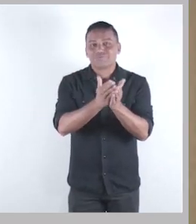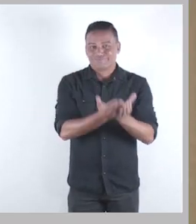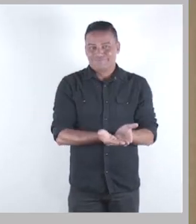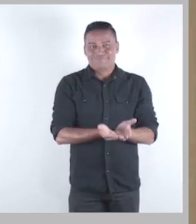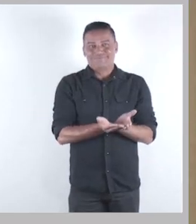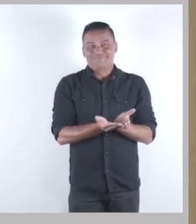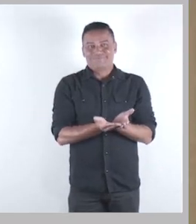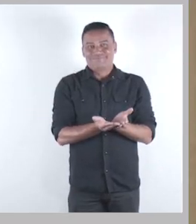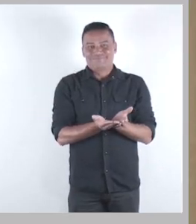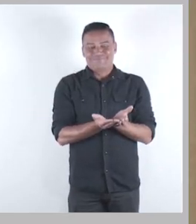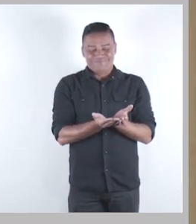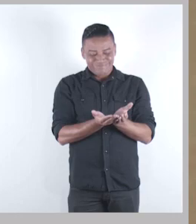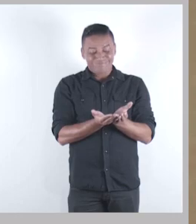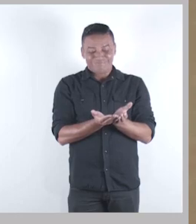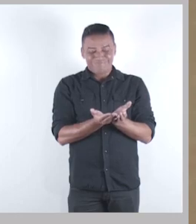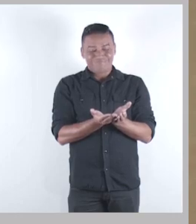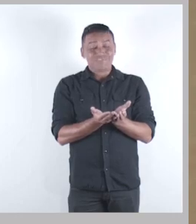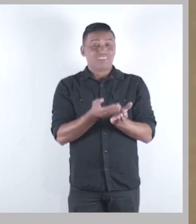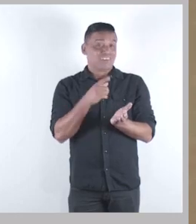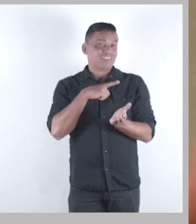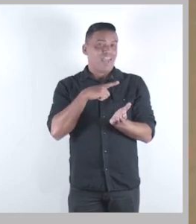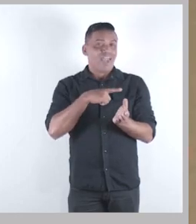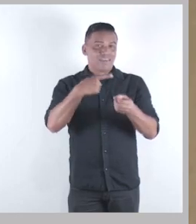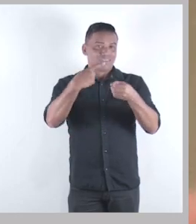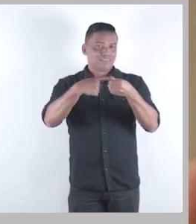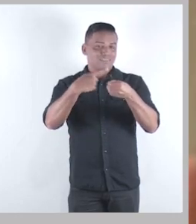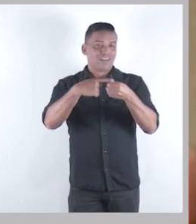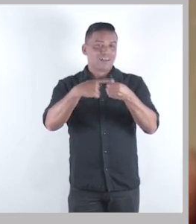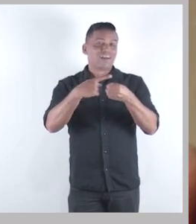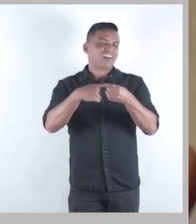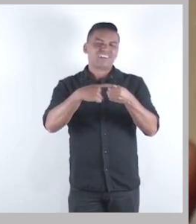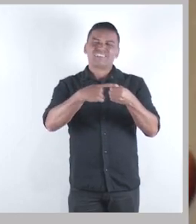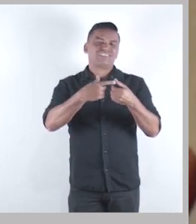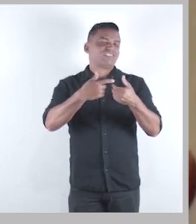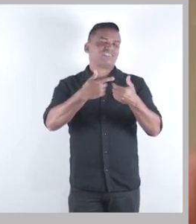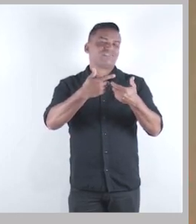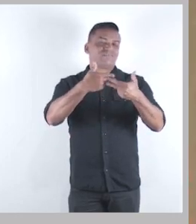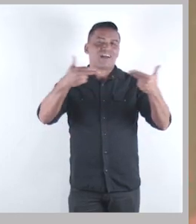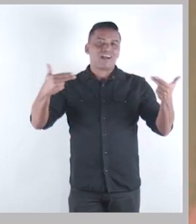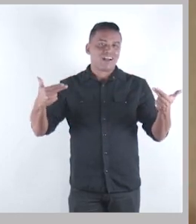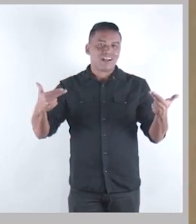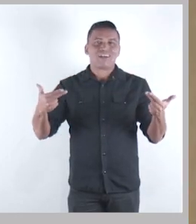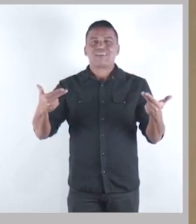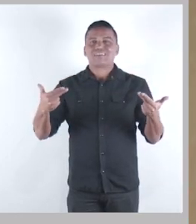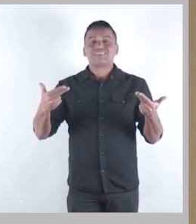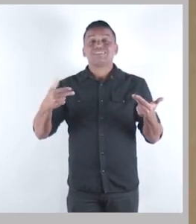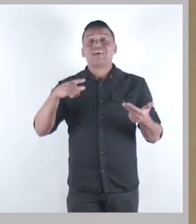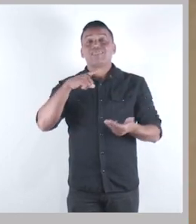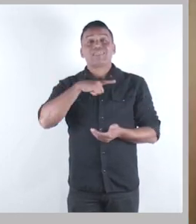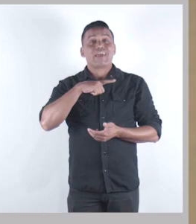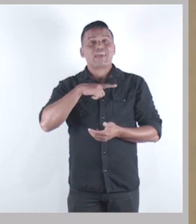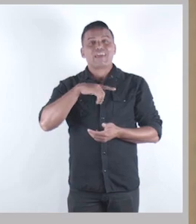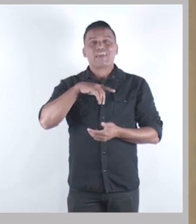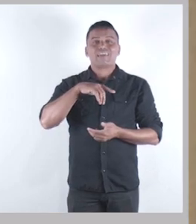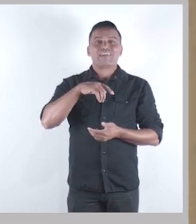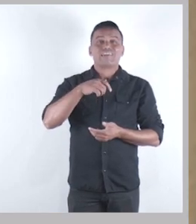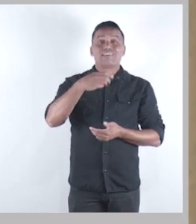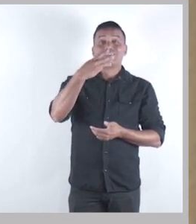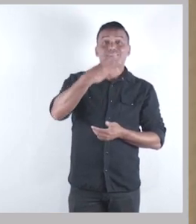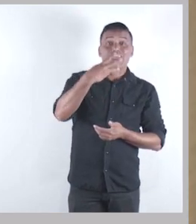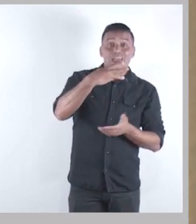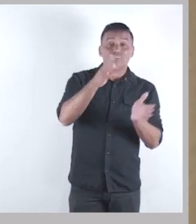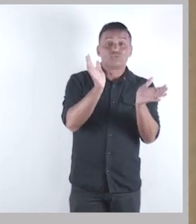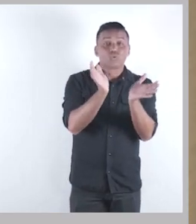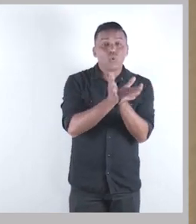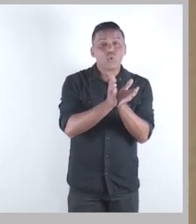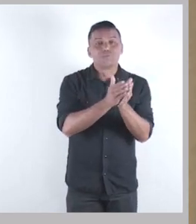E algumas províncias, como Inhambane, por exemplo, e Zambésia, têm no mínimo 3 clubes lá. Quer